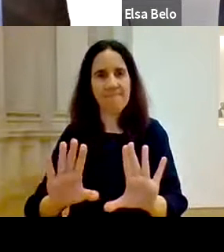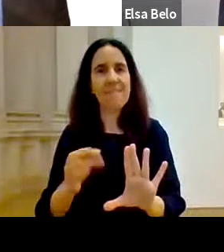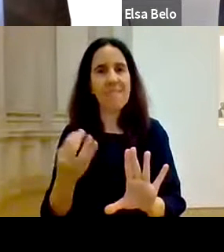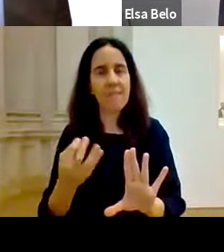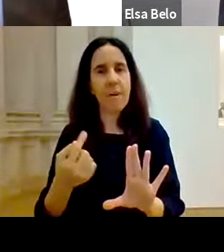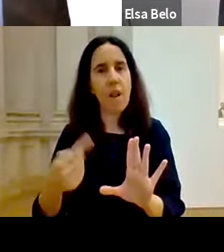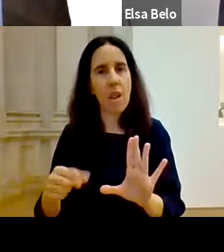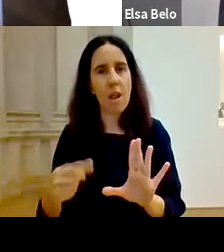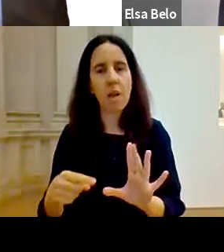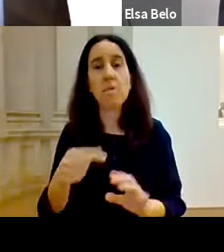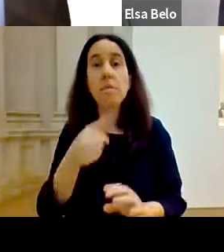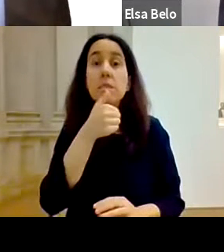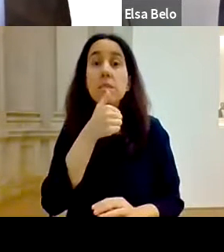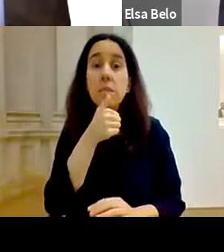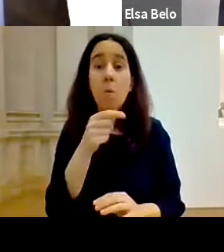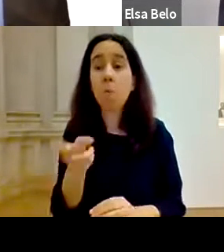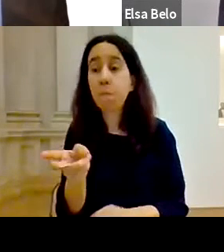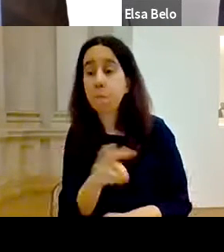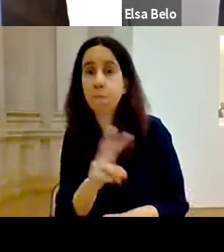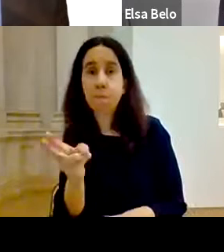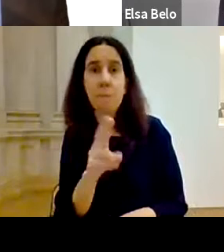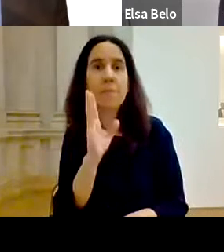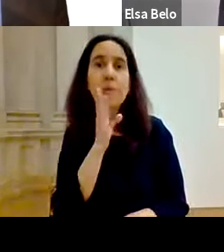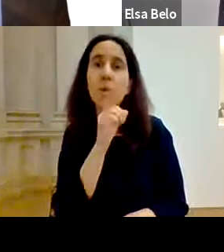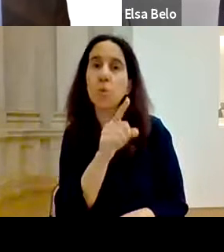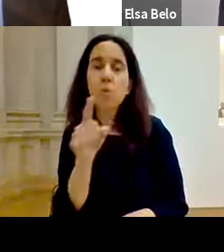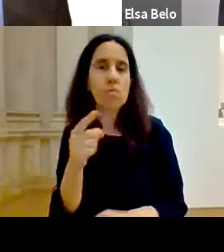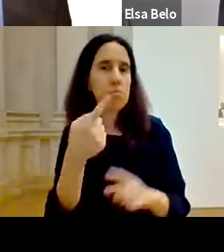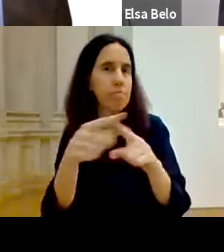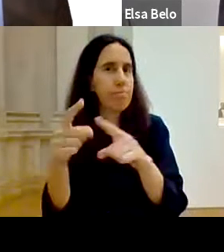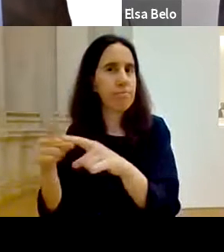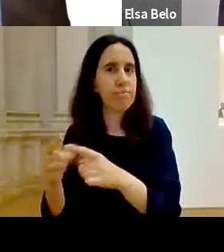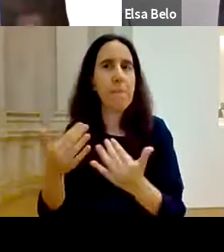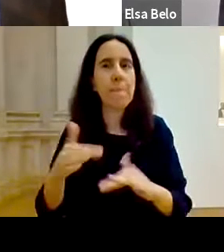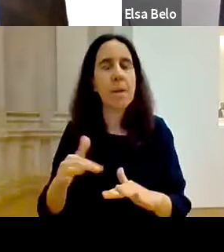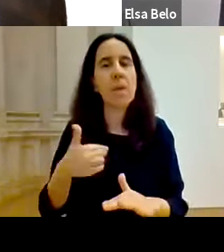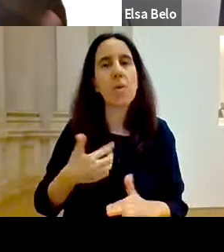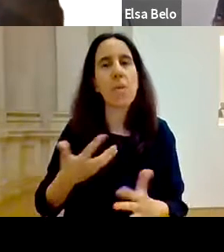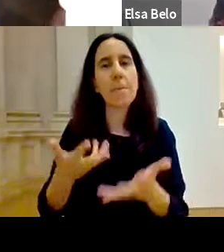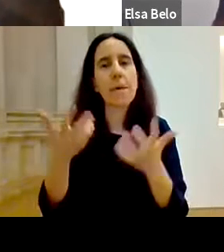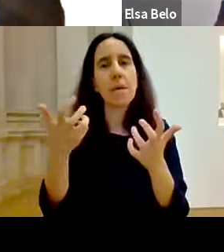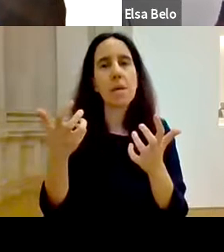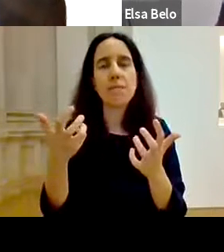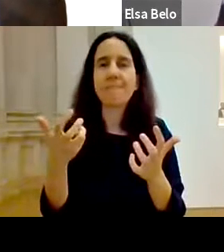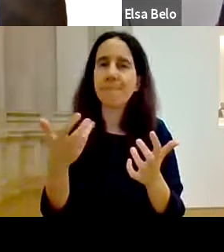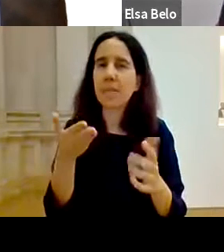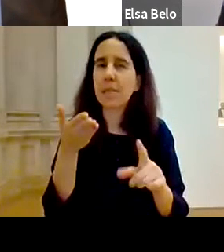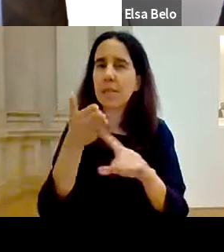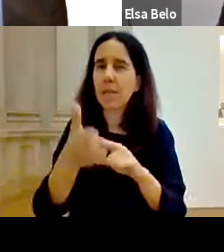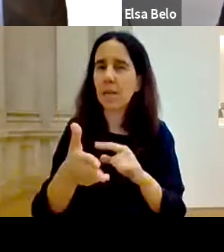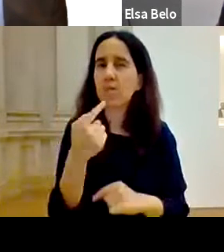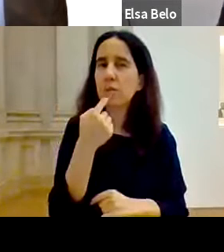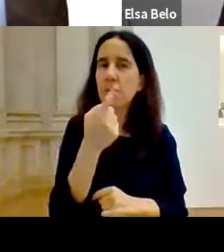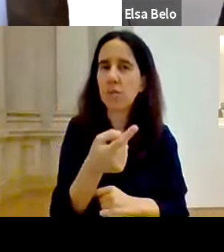várias, a decisão por uma ou por outra depende de fatores diversos, mas eu queria talvez, diretamente à questão, dizer